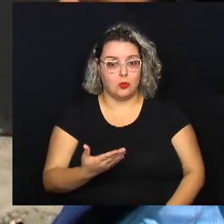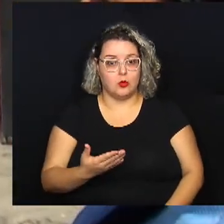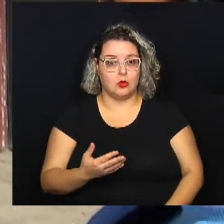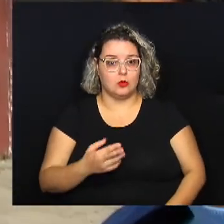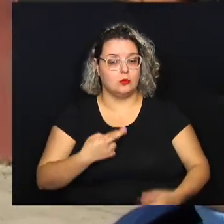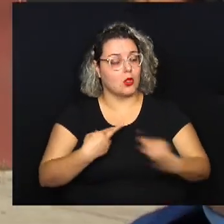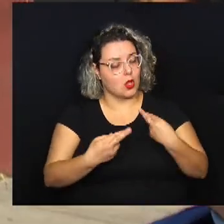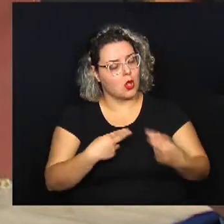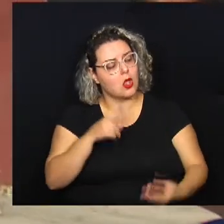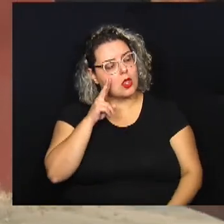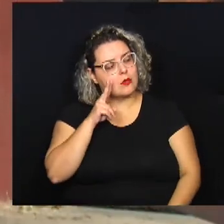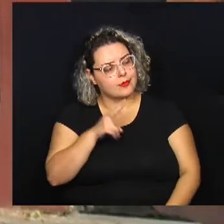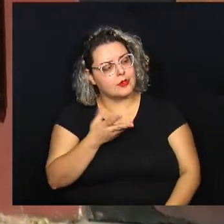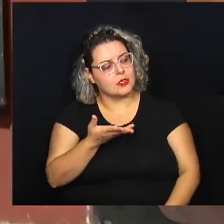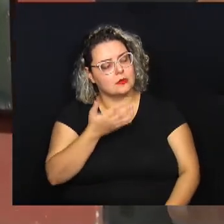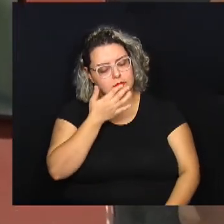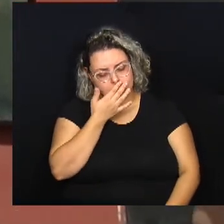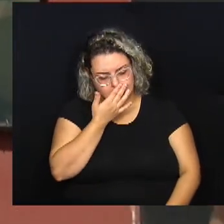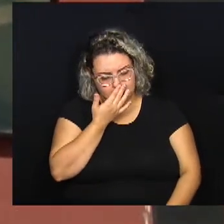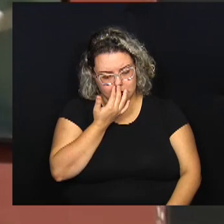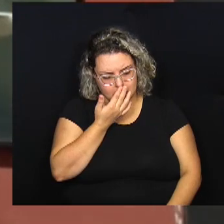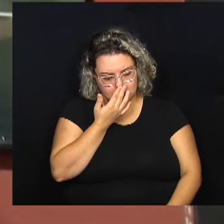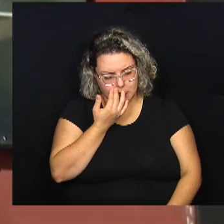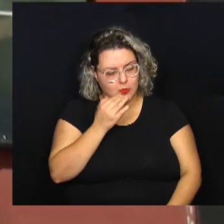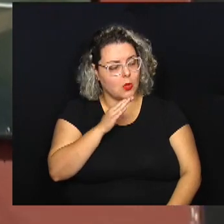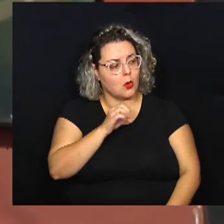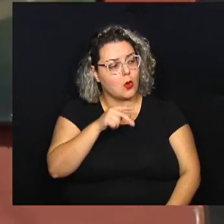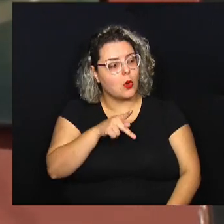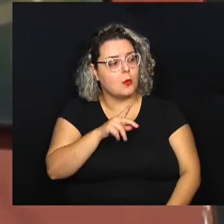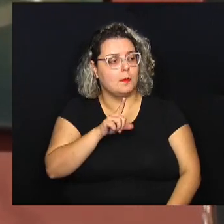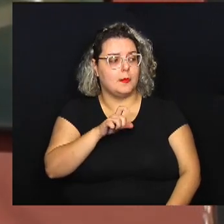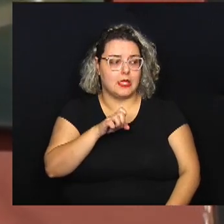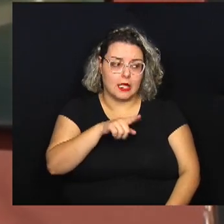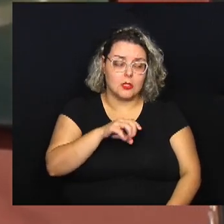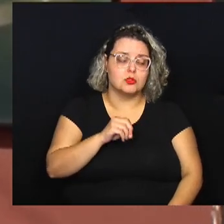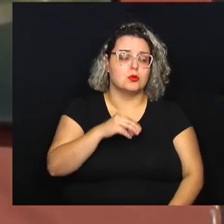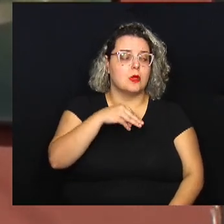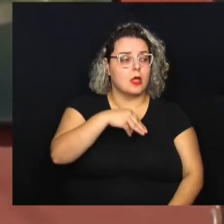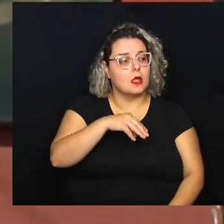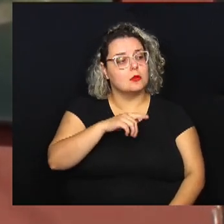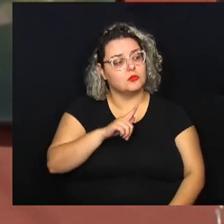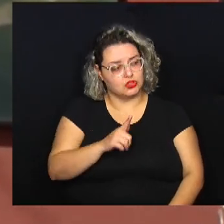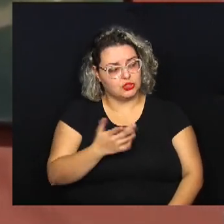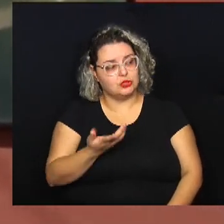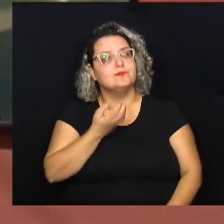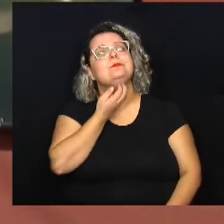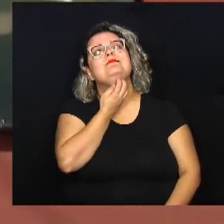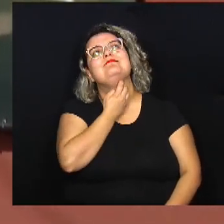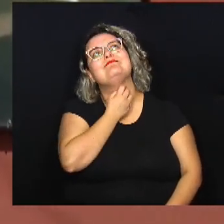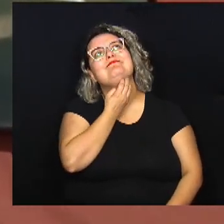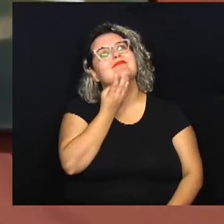e via aqui o Complexo AMG. A ideia sempre foi de